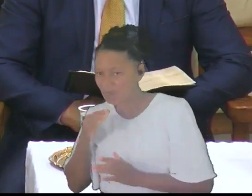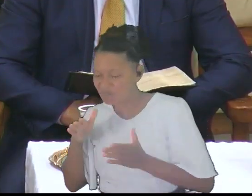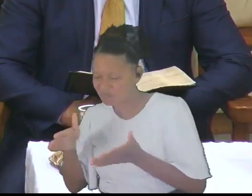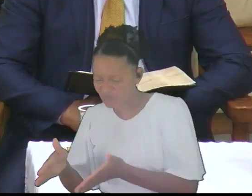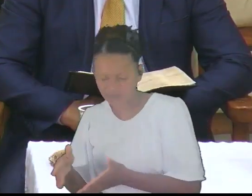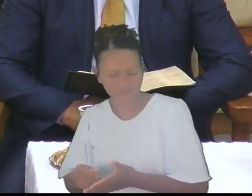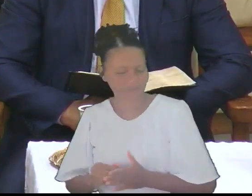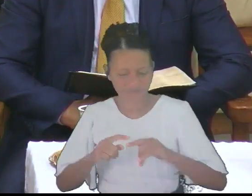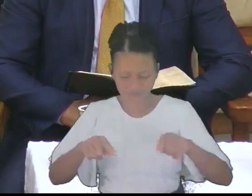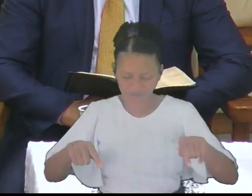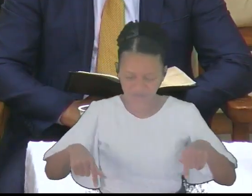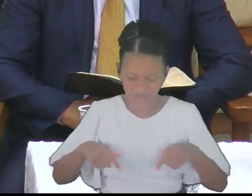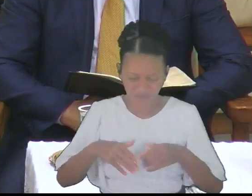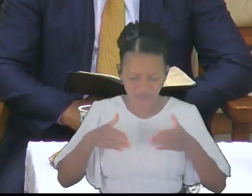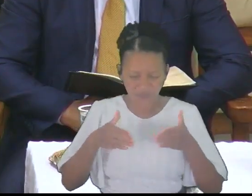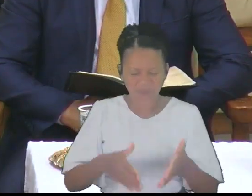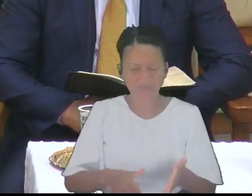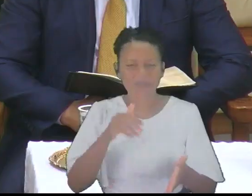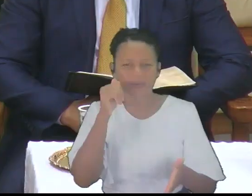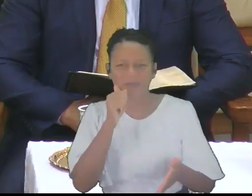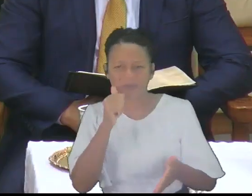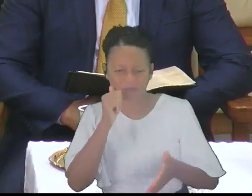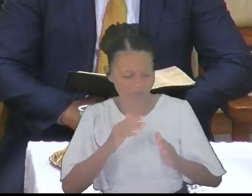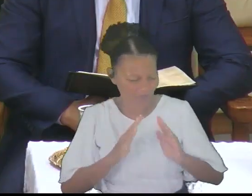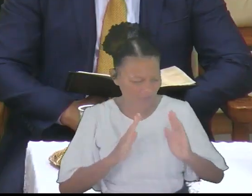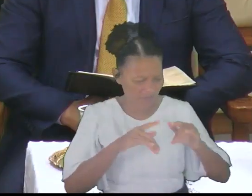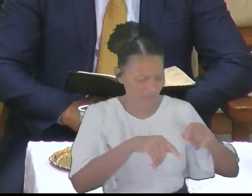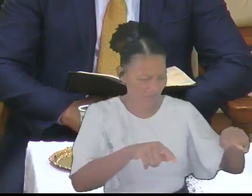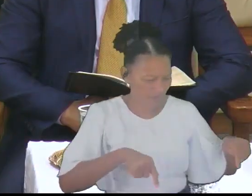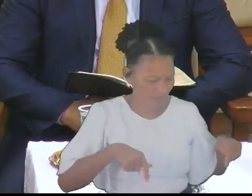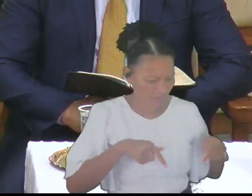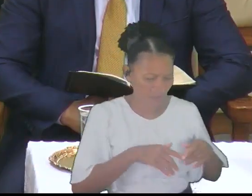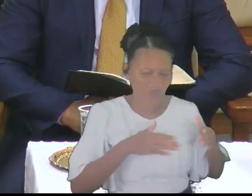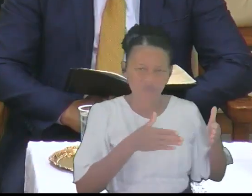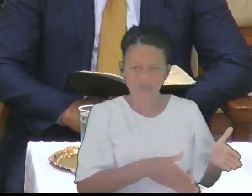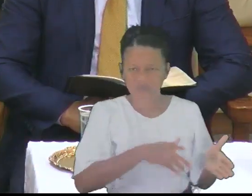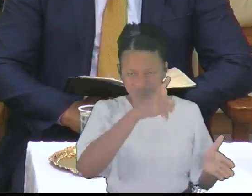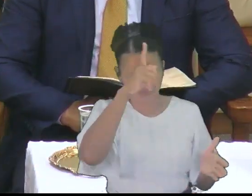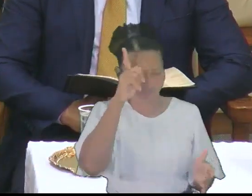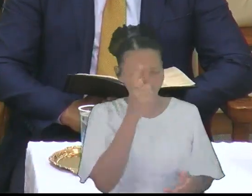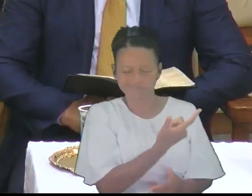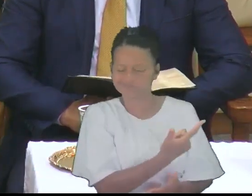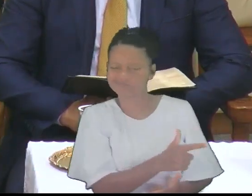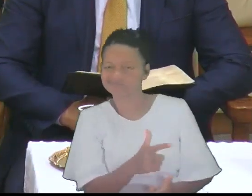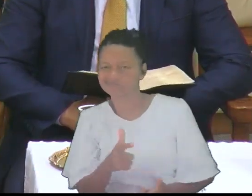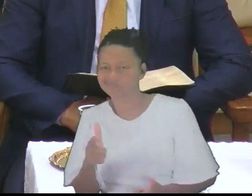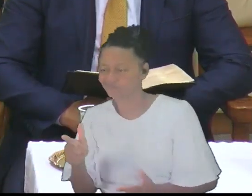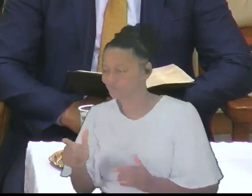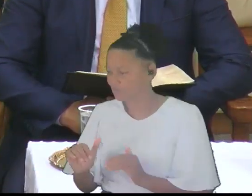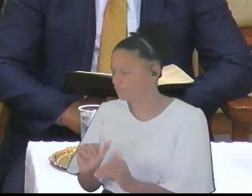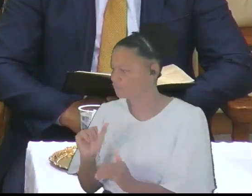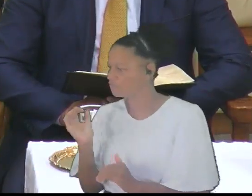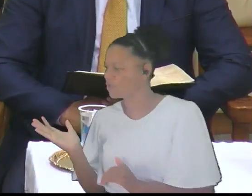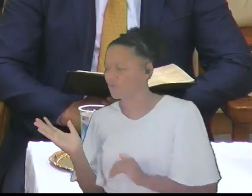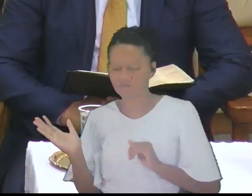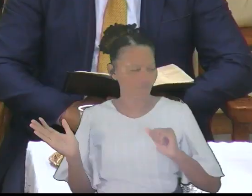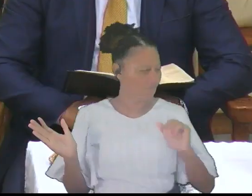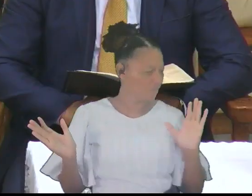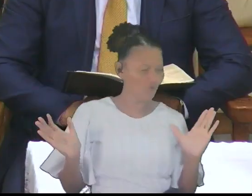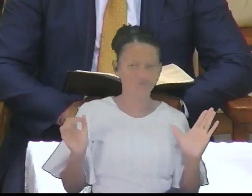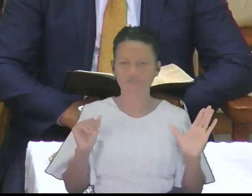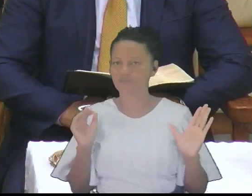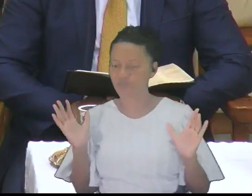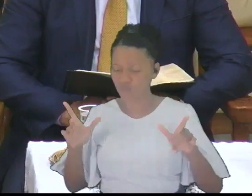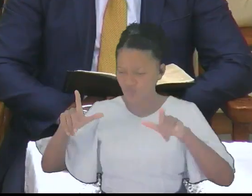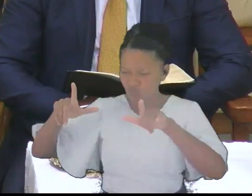tem mais pátio dos homens, não tem mais pátio das mulheres, não tem o lado de fora, não tem mais o